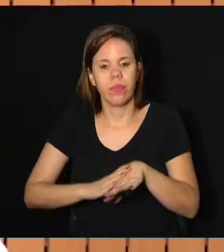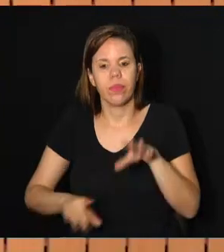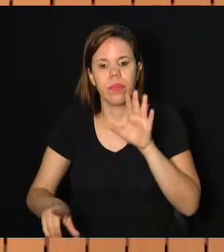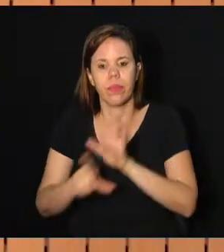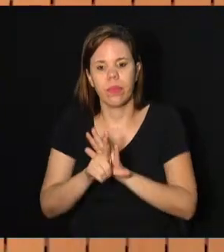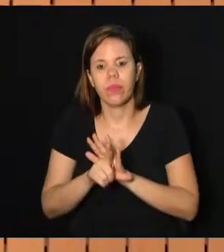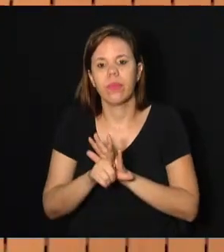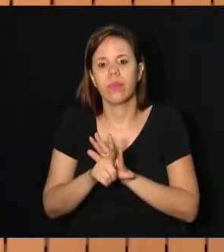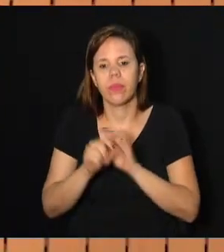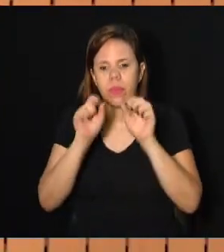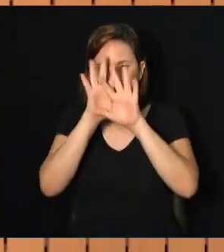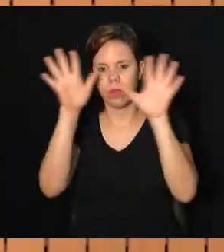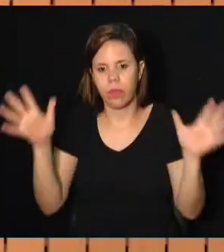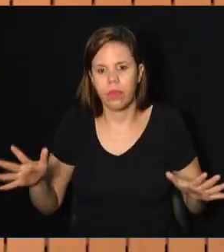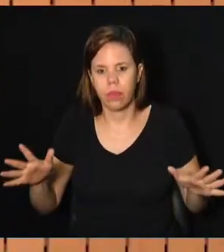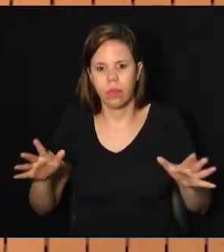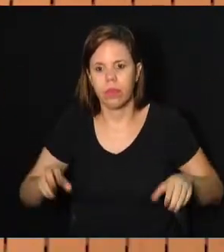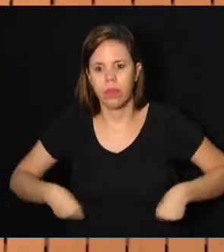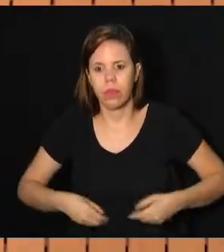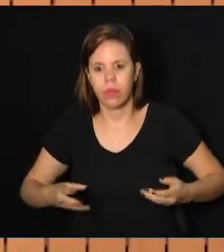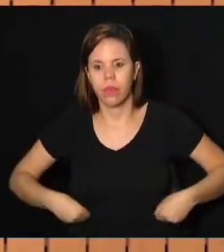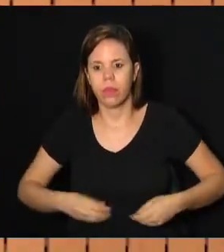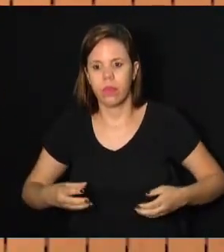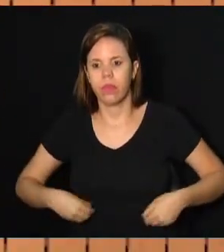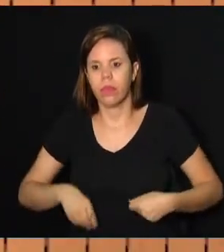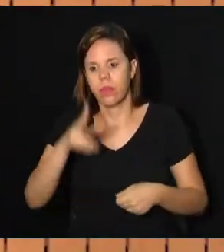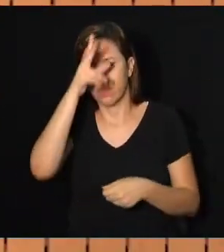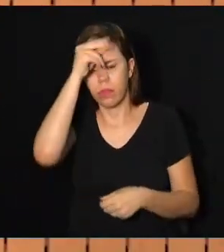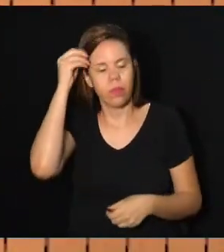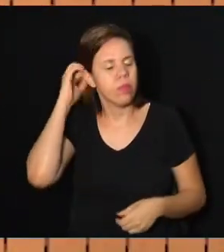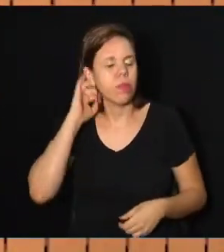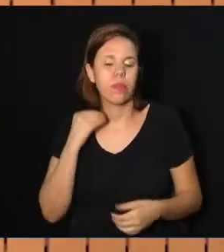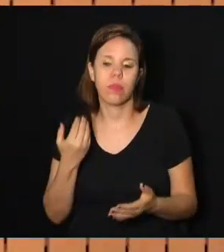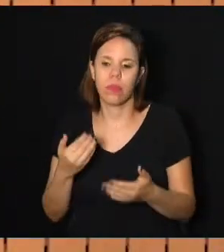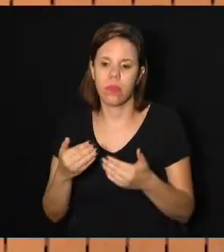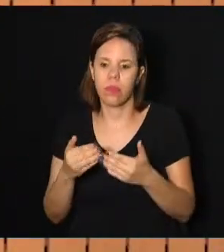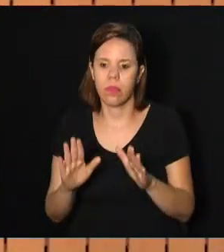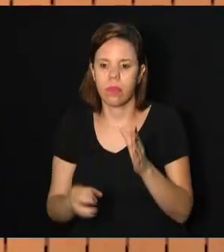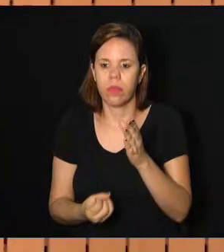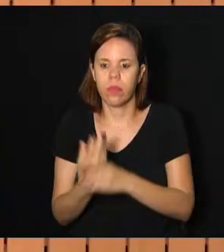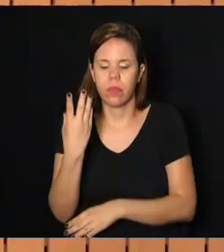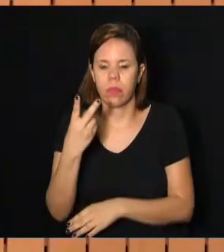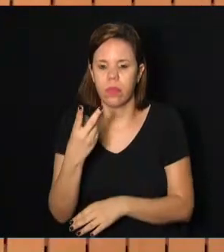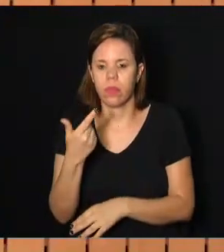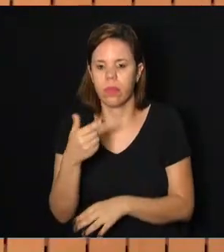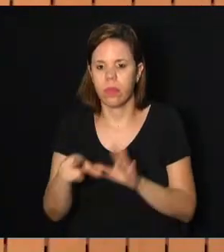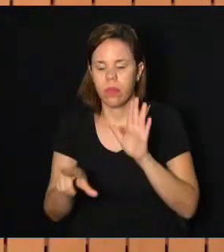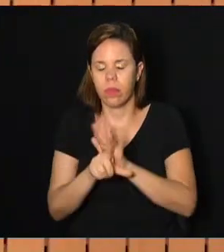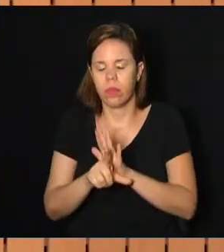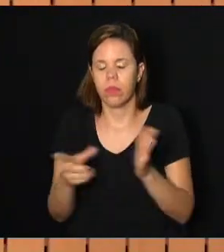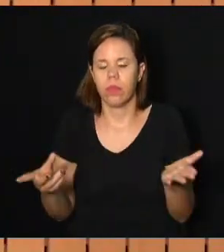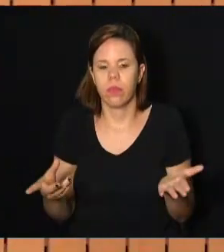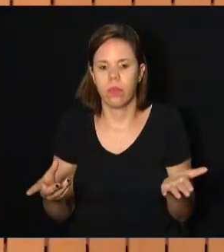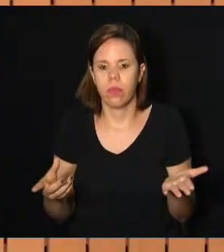Gastos Públicos, lei essa que entrou em vigor em 2010, ou seja, se o prefeito viaja